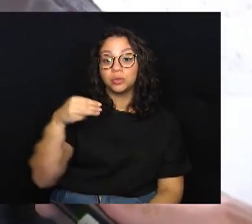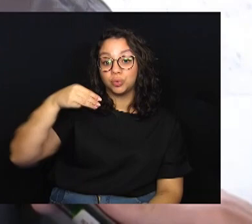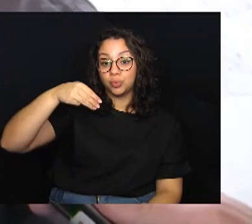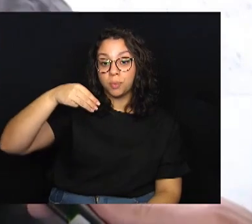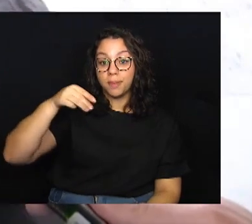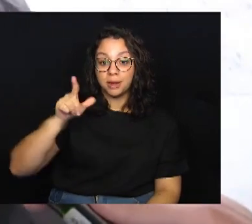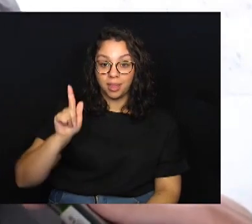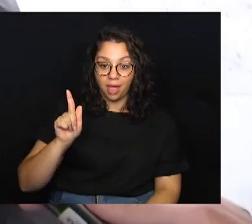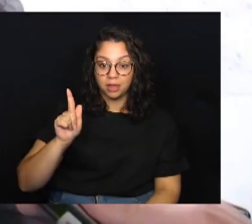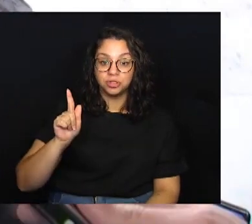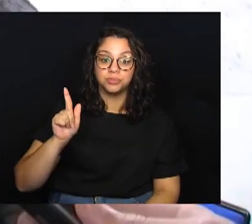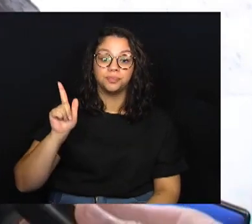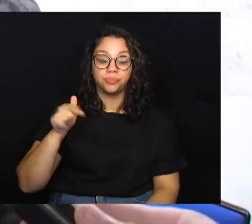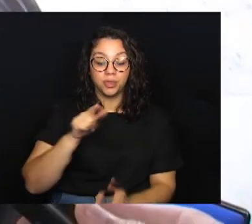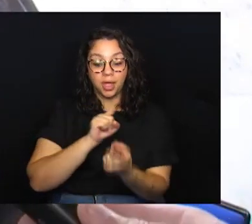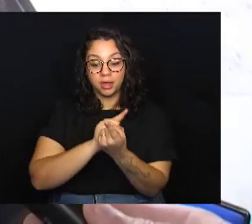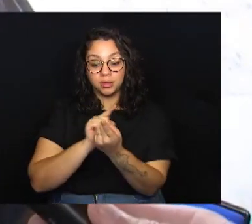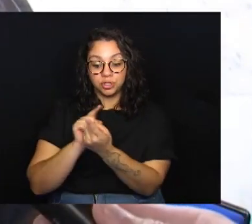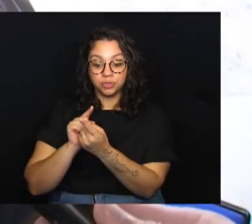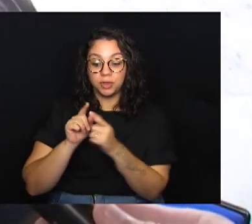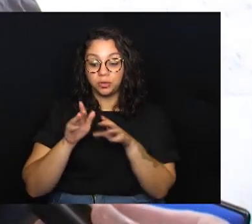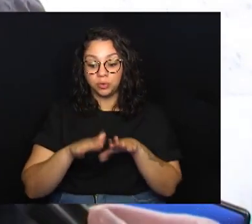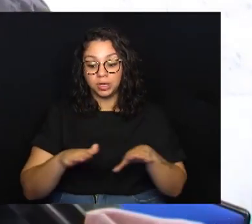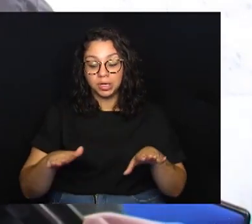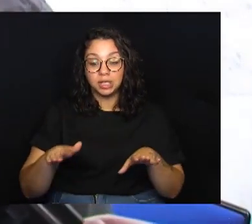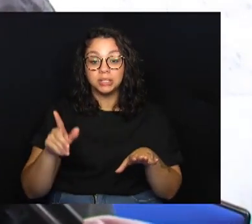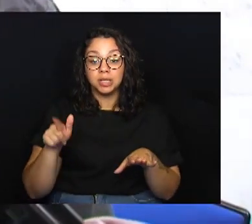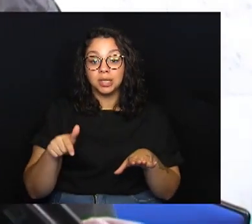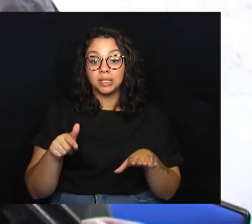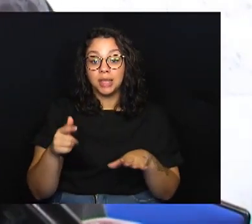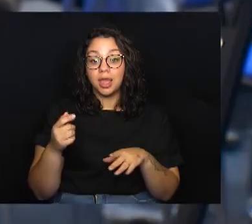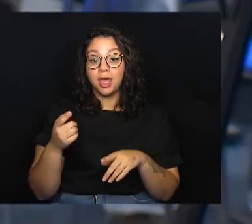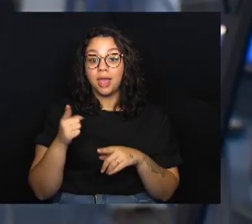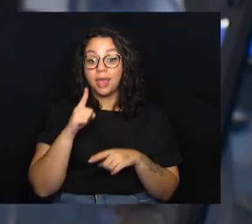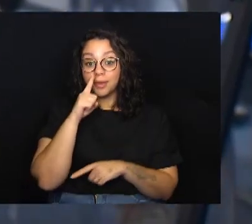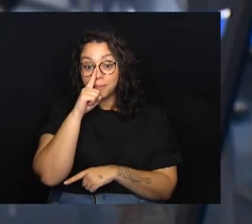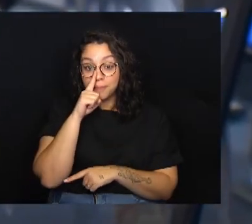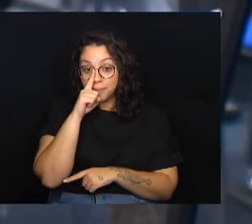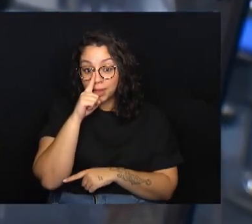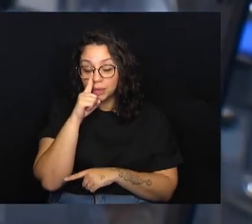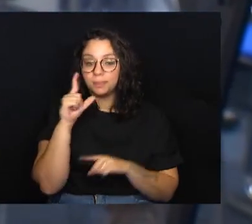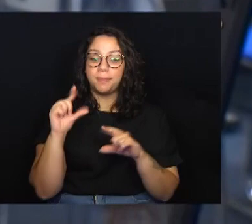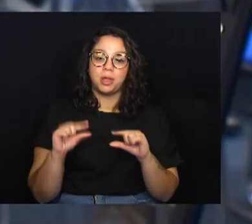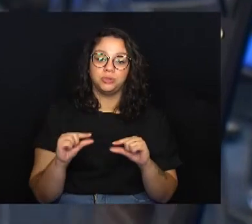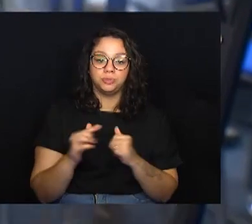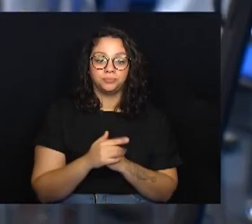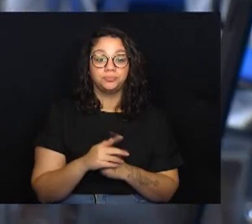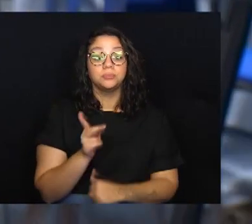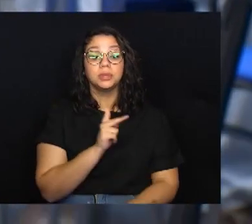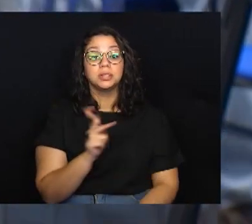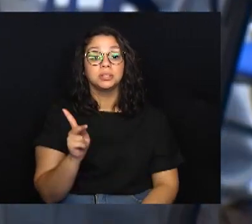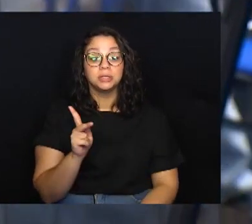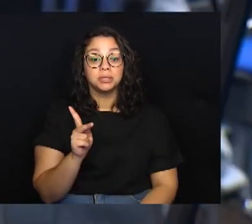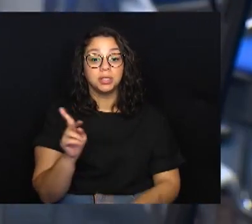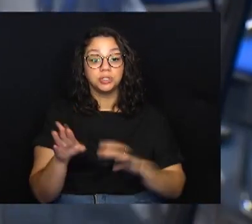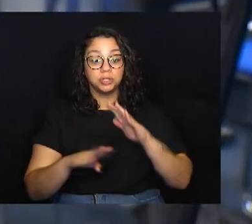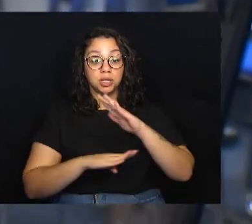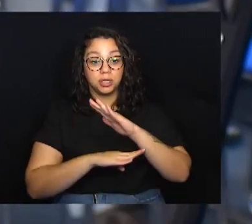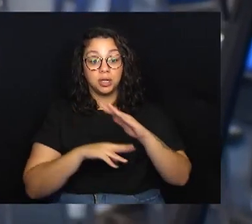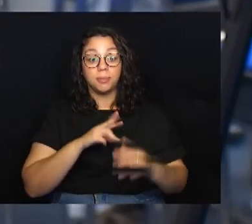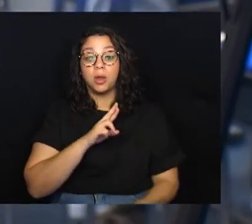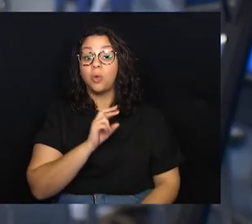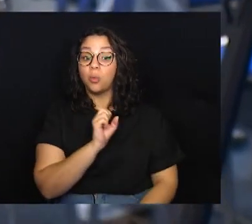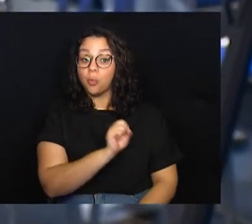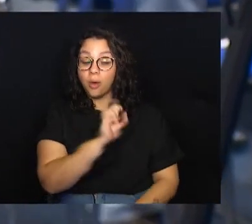de crianças de baixo risco com atendimento digital também. O presidente da Câmara, o vereador Luiz Rossini, acredita